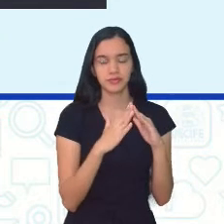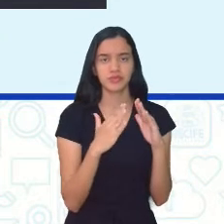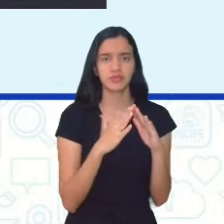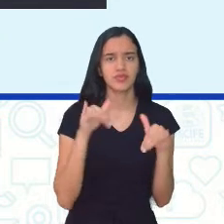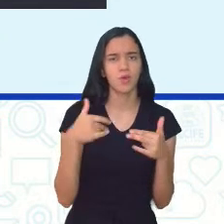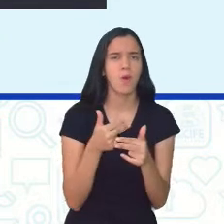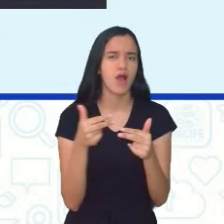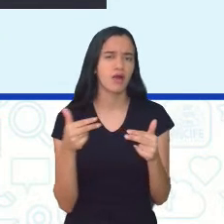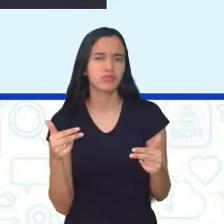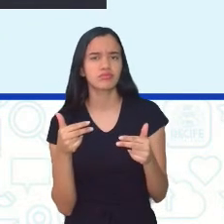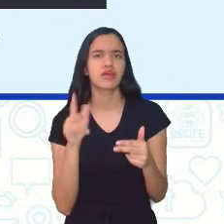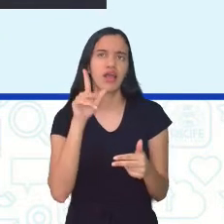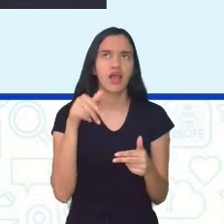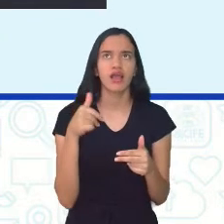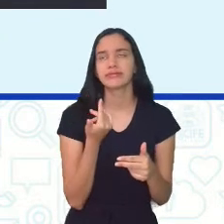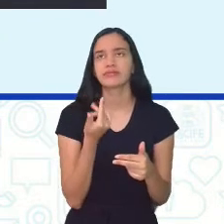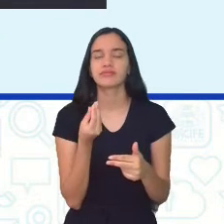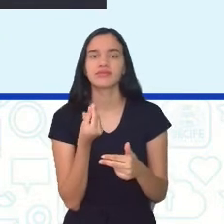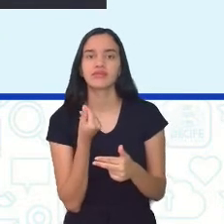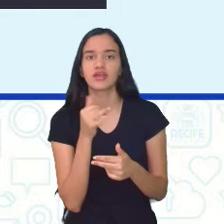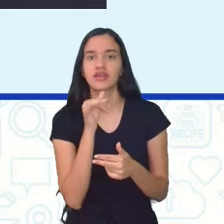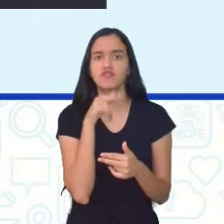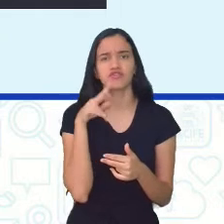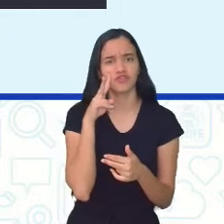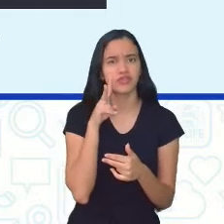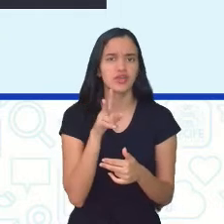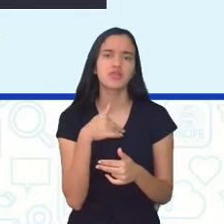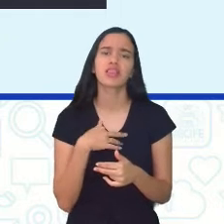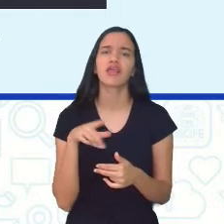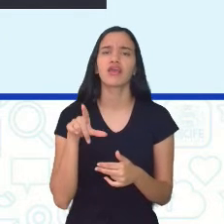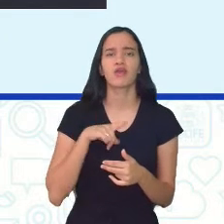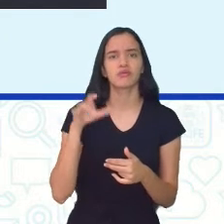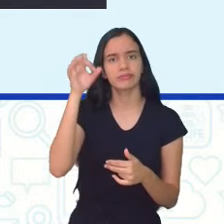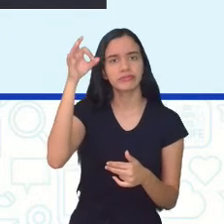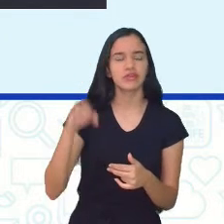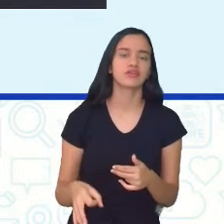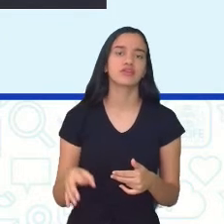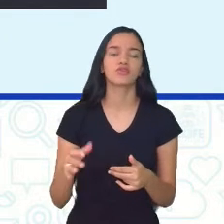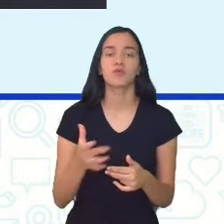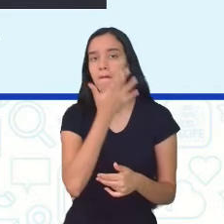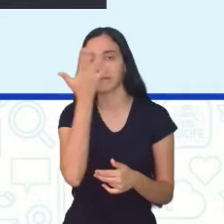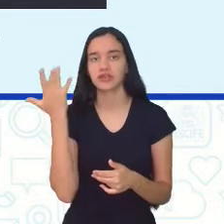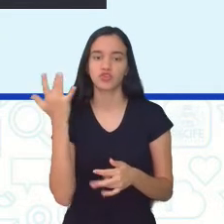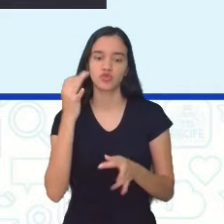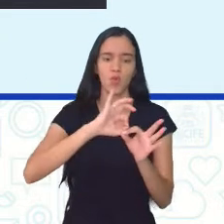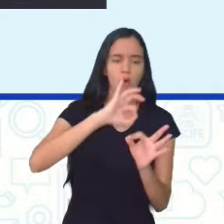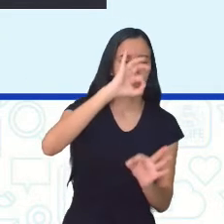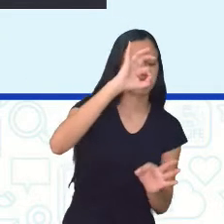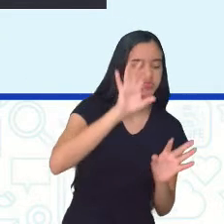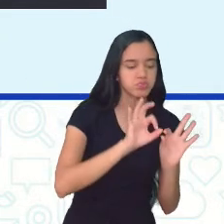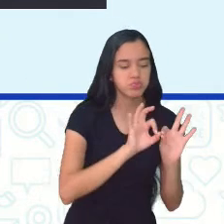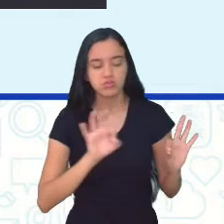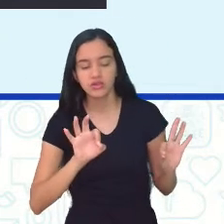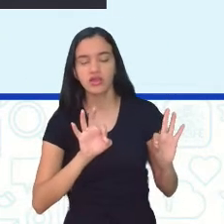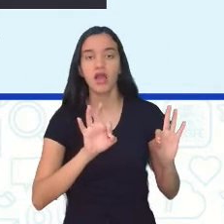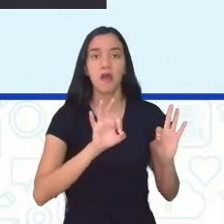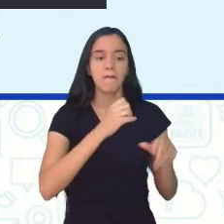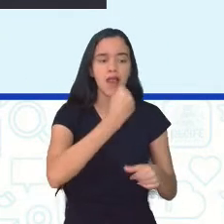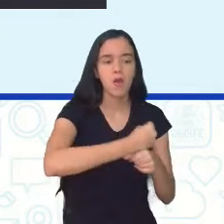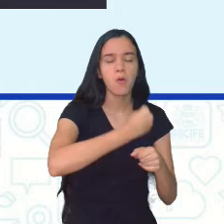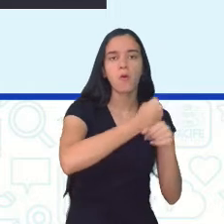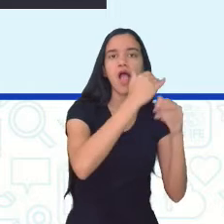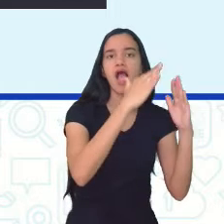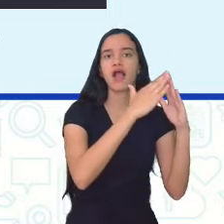uma coisa que vocês já viram, tenho certeza. Alguém medindo alguma coisa para fazer uma